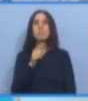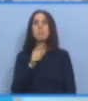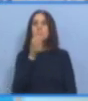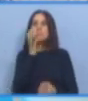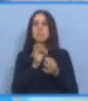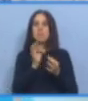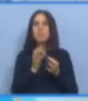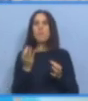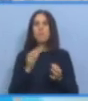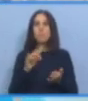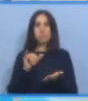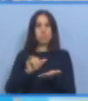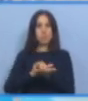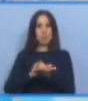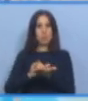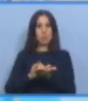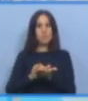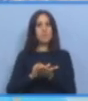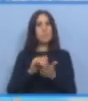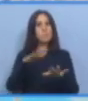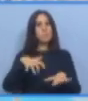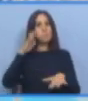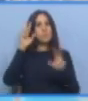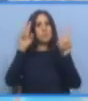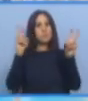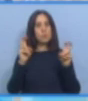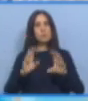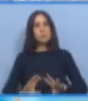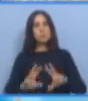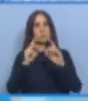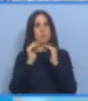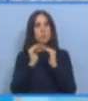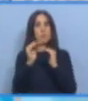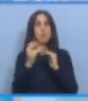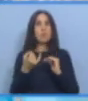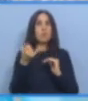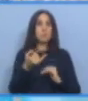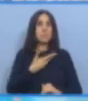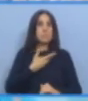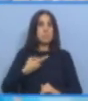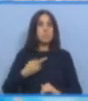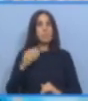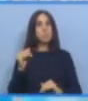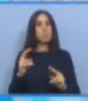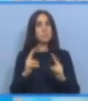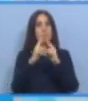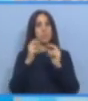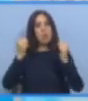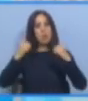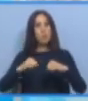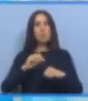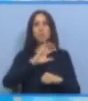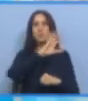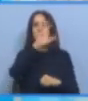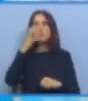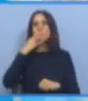ter, em Nova Iorque, a cimeira relativa ao desenvolvimento sustentável e depois, em dezembro, o Acordo de Paris, em que todos os